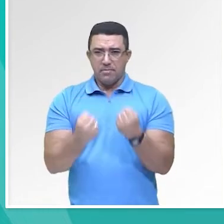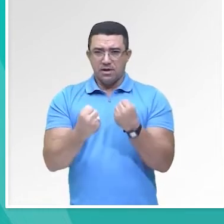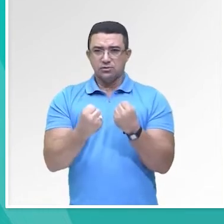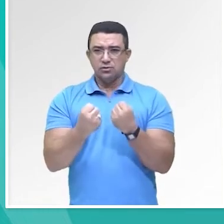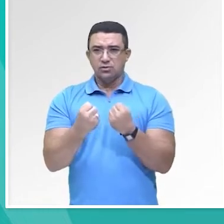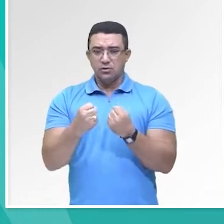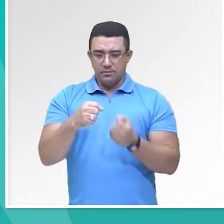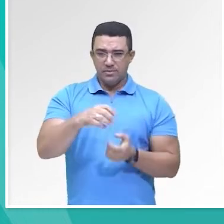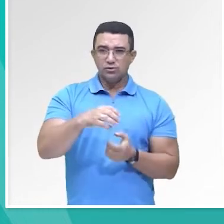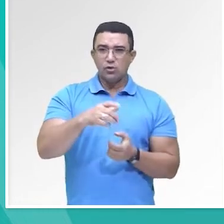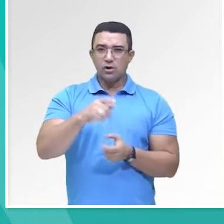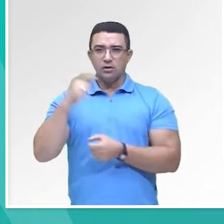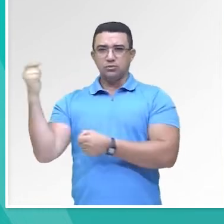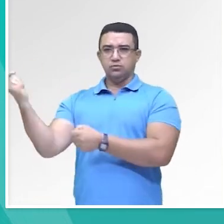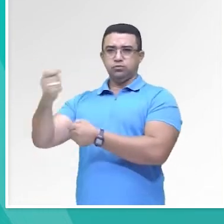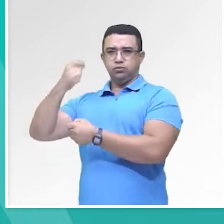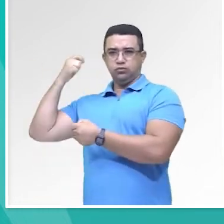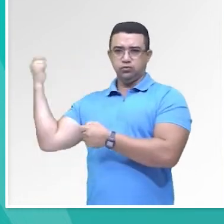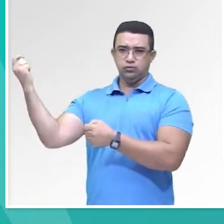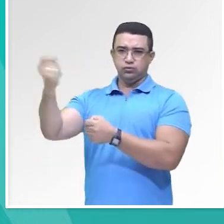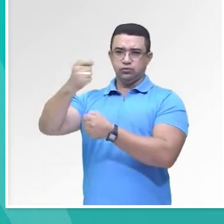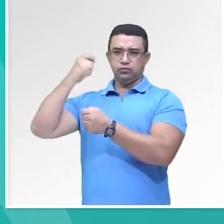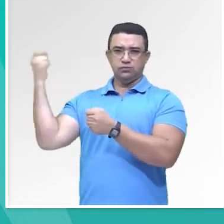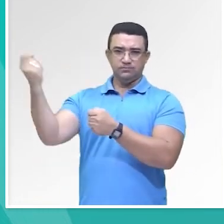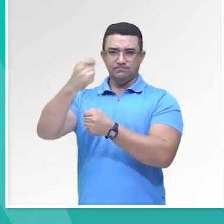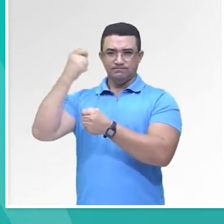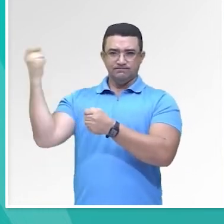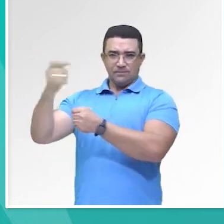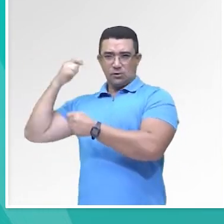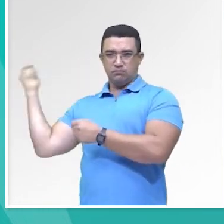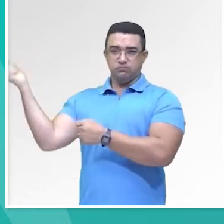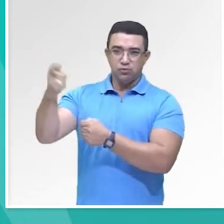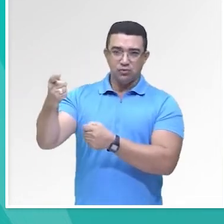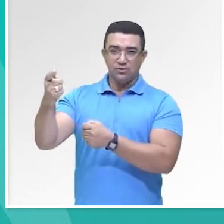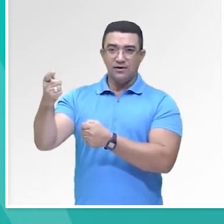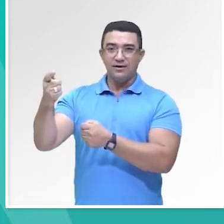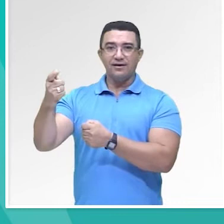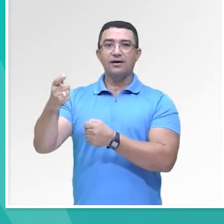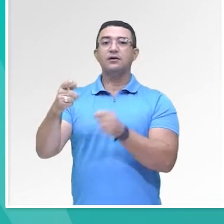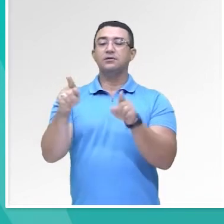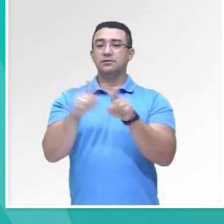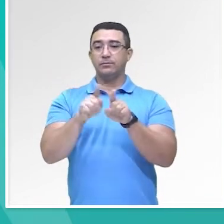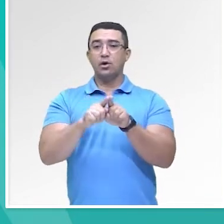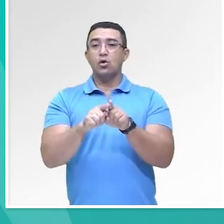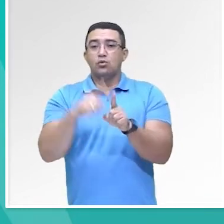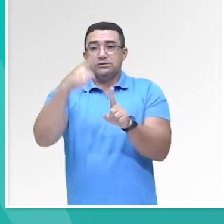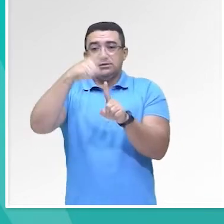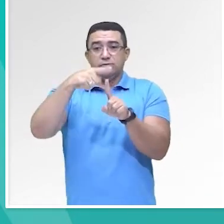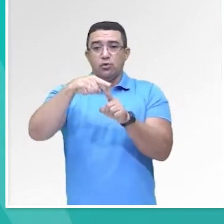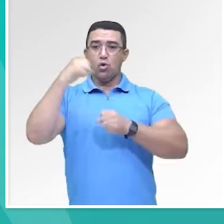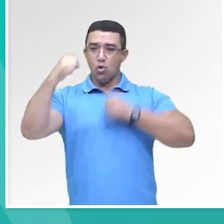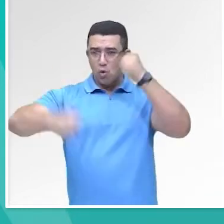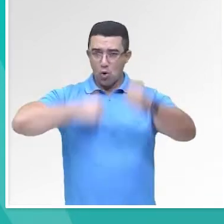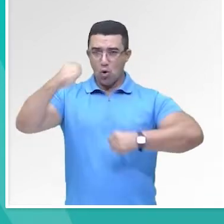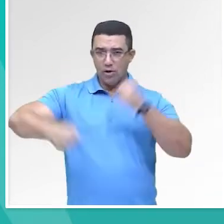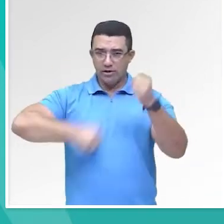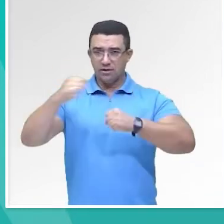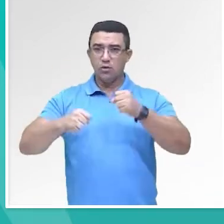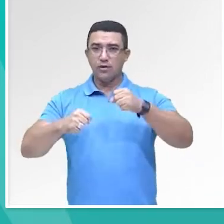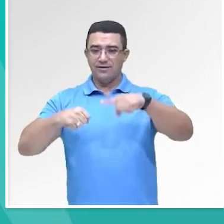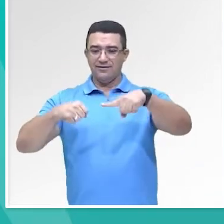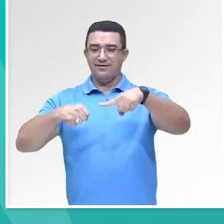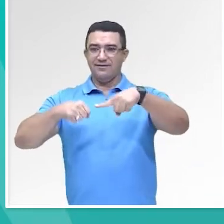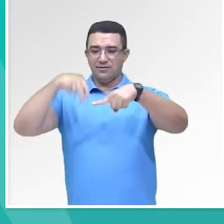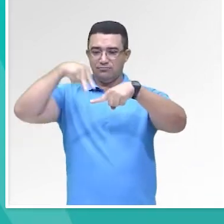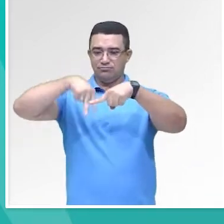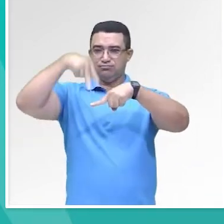no nosso estádio, nós vamos ver aqui um dos tipos de corrida, que no caso nós temos aqui a corrida com obstáculos. Daqui a